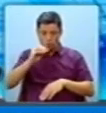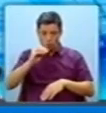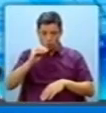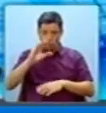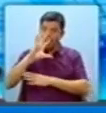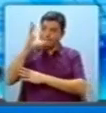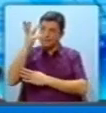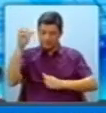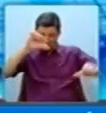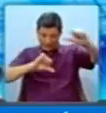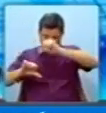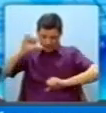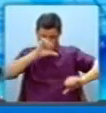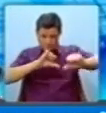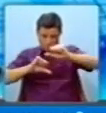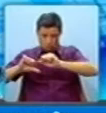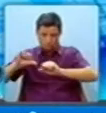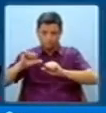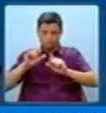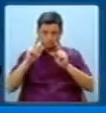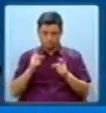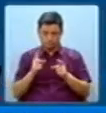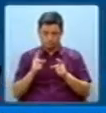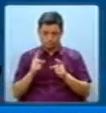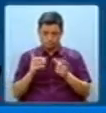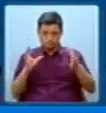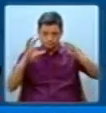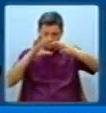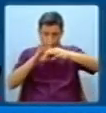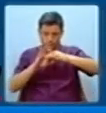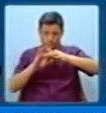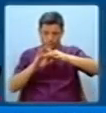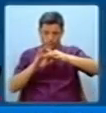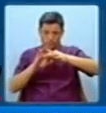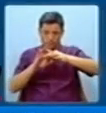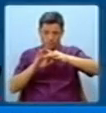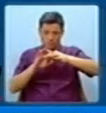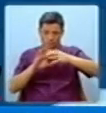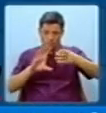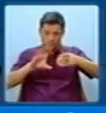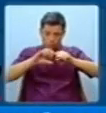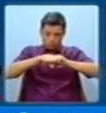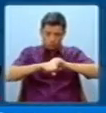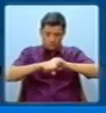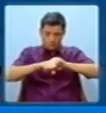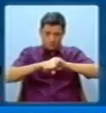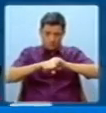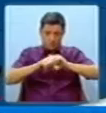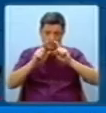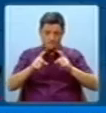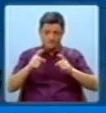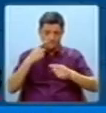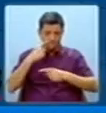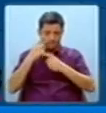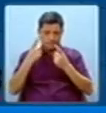que às vezes tem uma má reputação, obviamente, está obviamente relacionado com armas de destruição em massa. Neste caso, nós vamos à